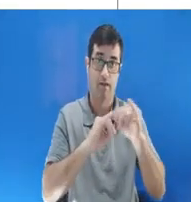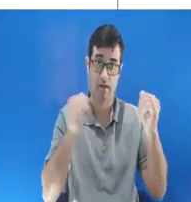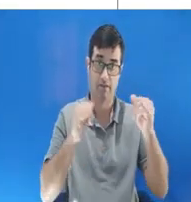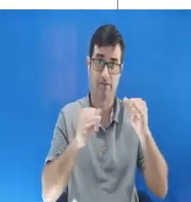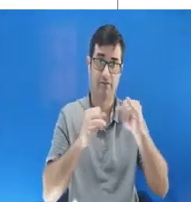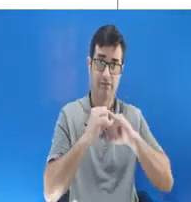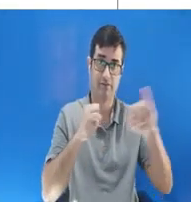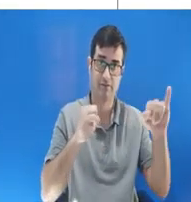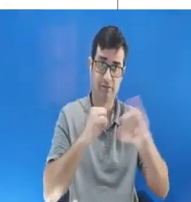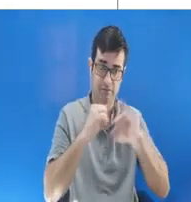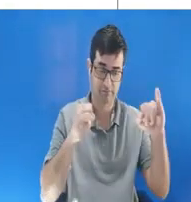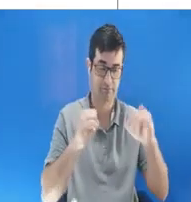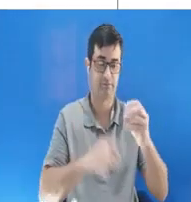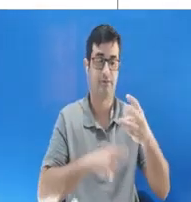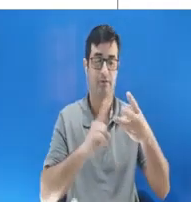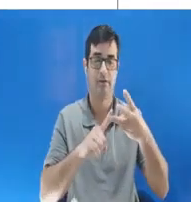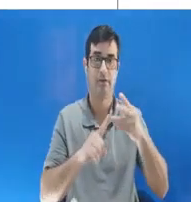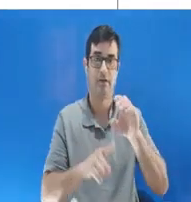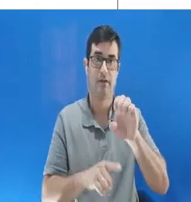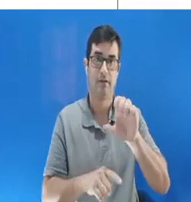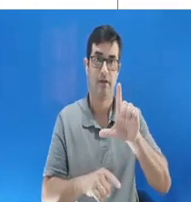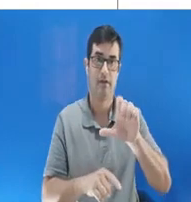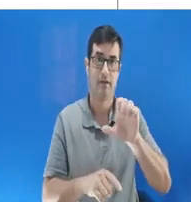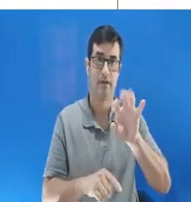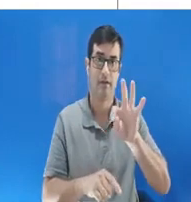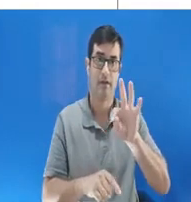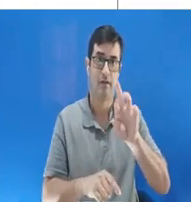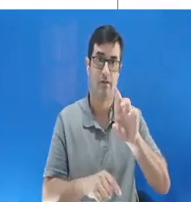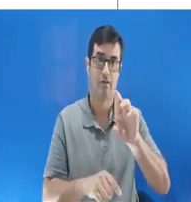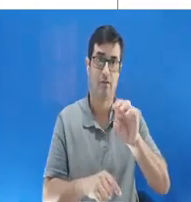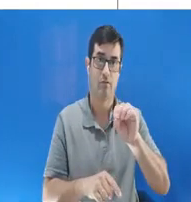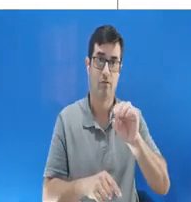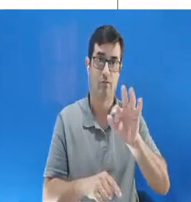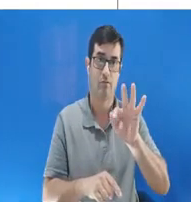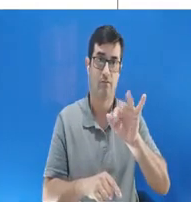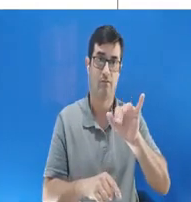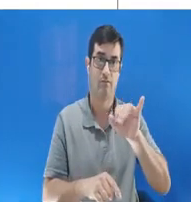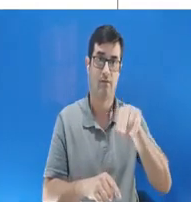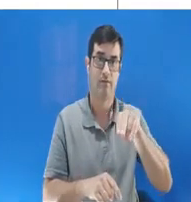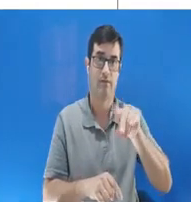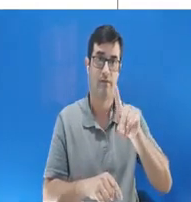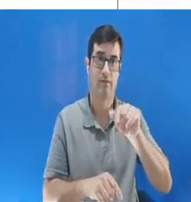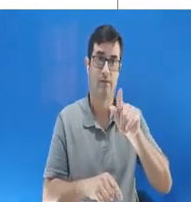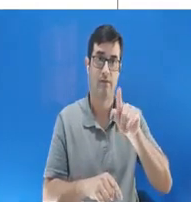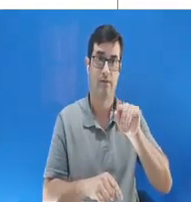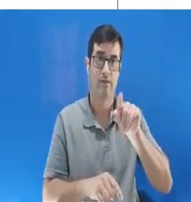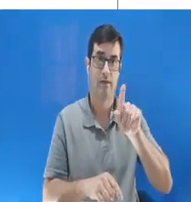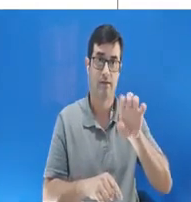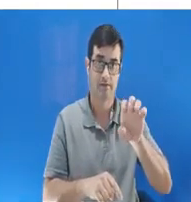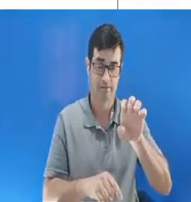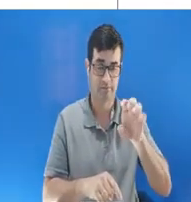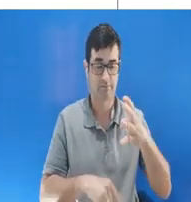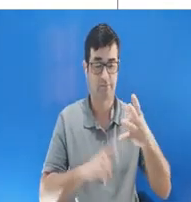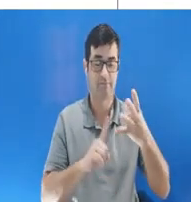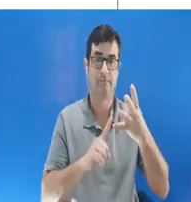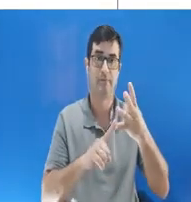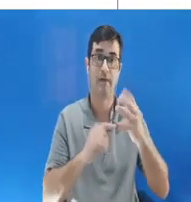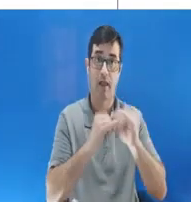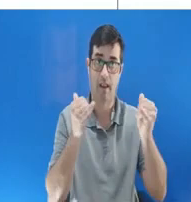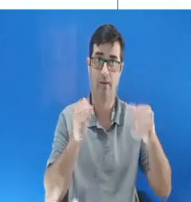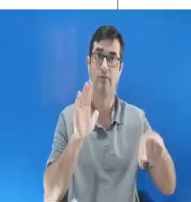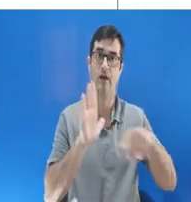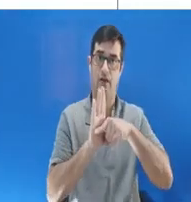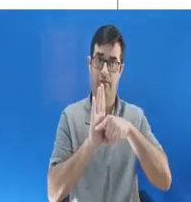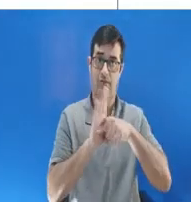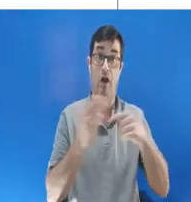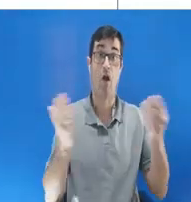ionização, eletroafinidade e eletronegatividade. Hoje vamos iniciar então pela propriedade número 1, que é